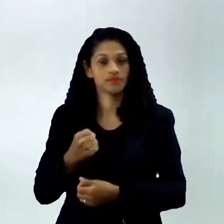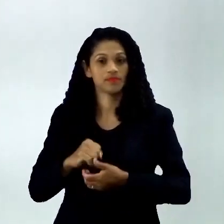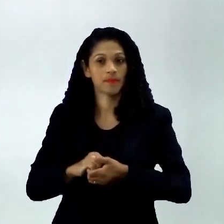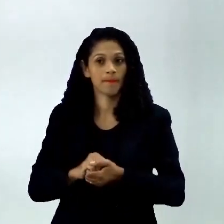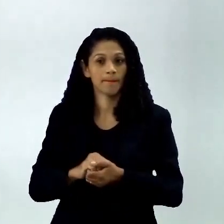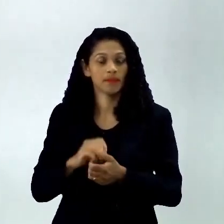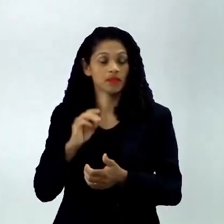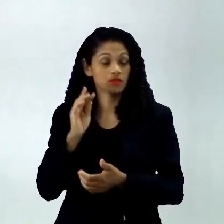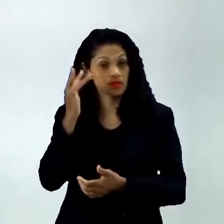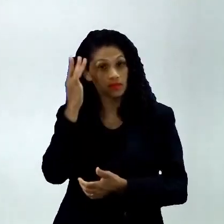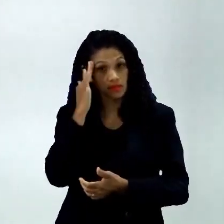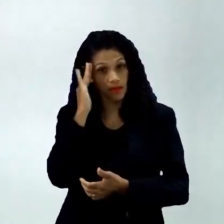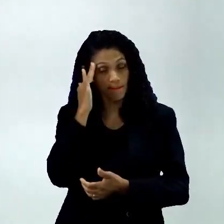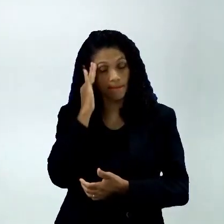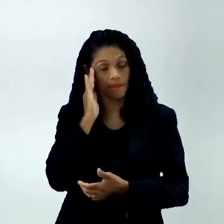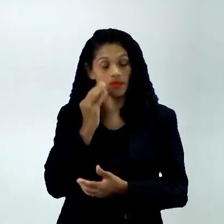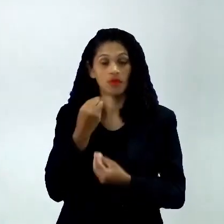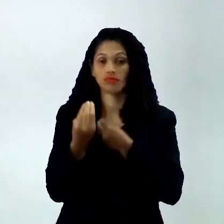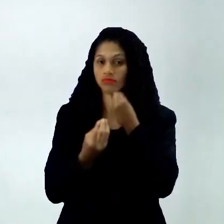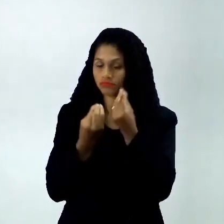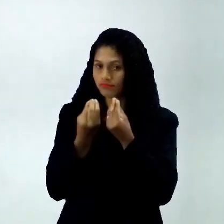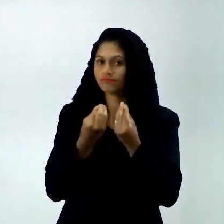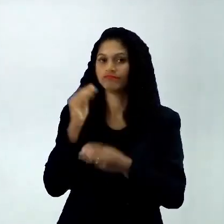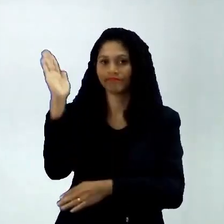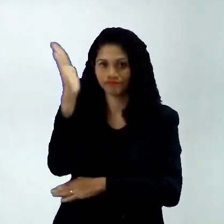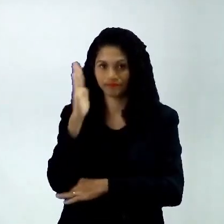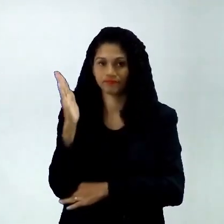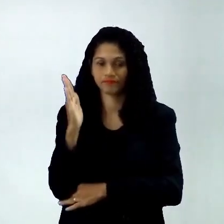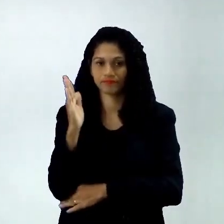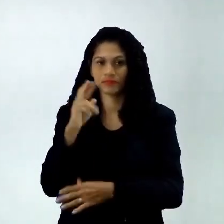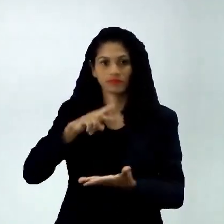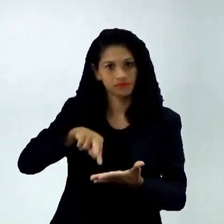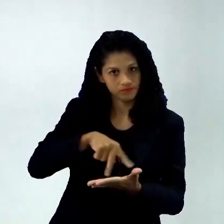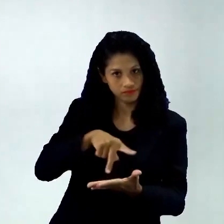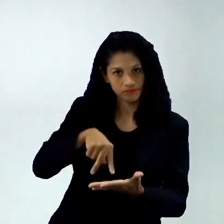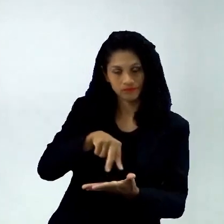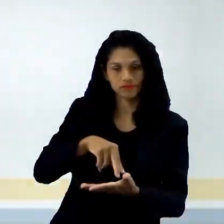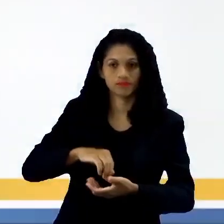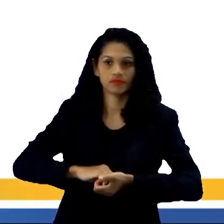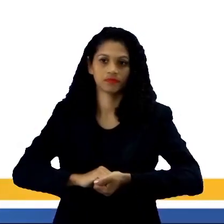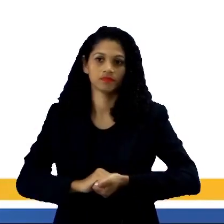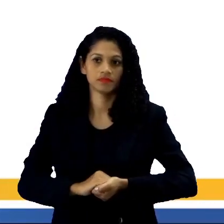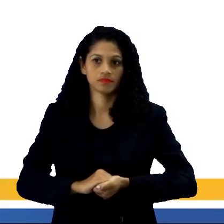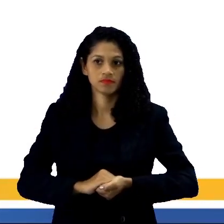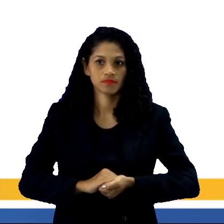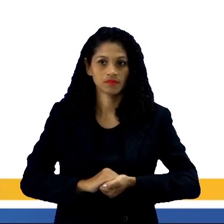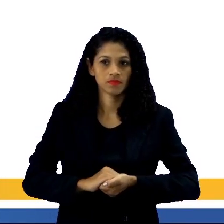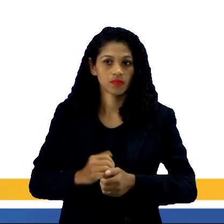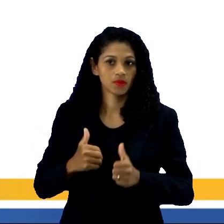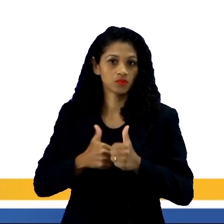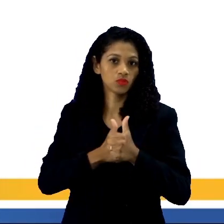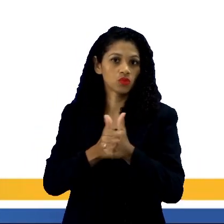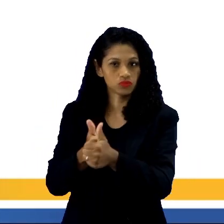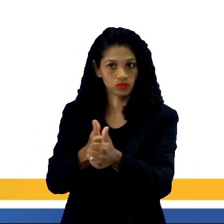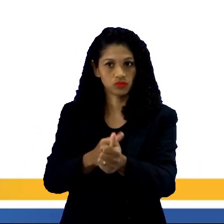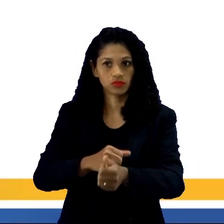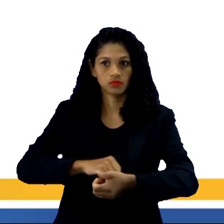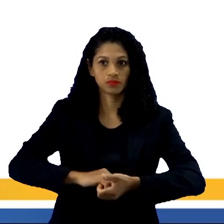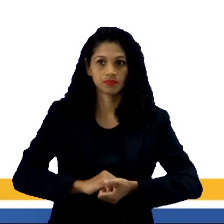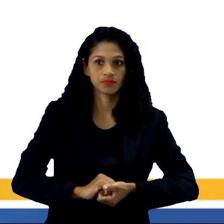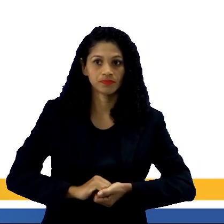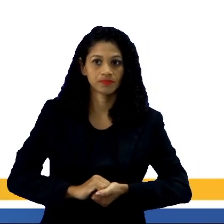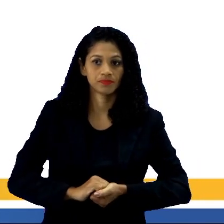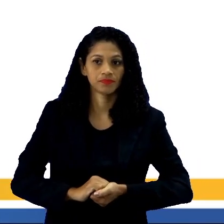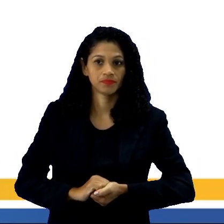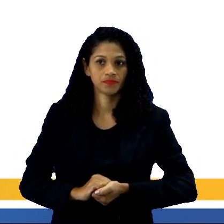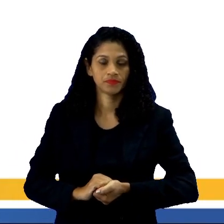vai manifestar o nosso conhecimento por meio da dança. Acho que deu de compreender, né? Se não deu, vamos seguir que vocês vão entender ainda um pouco melhor. Então,